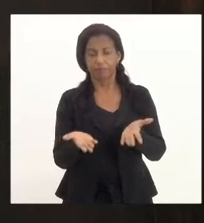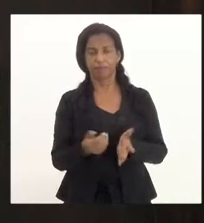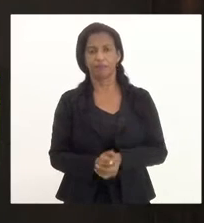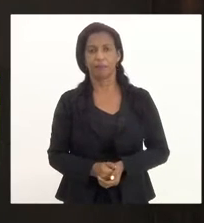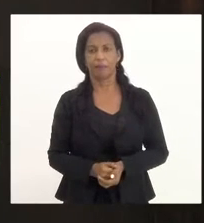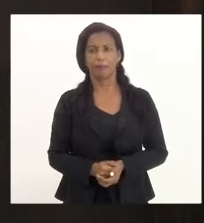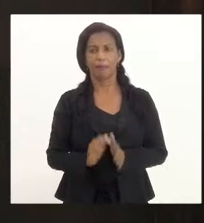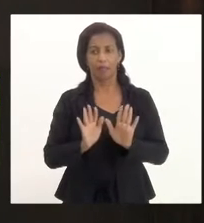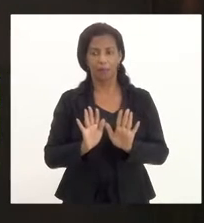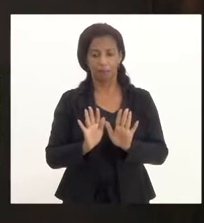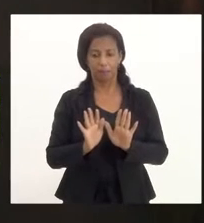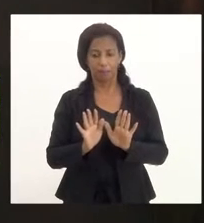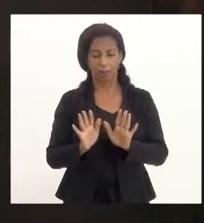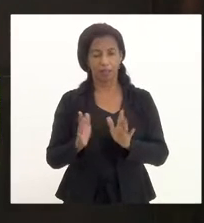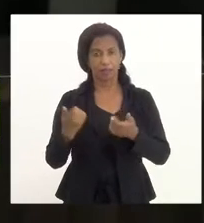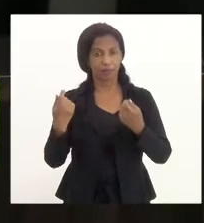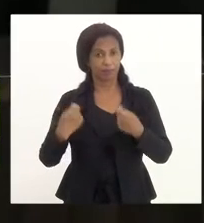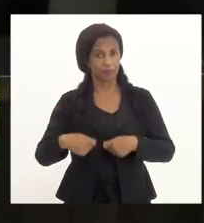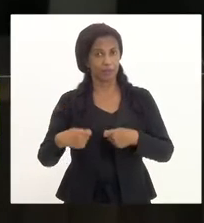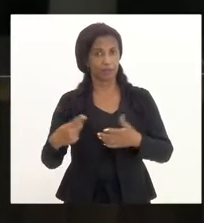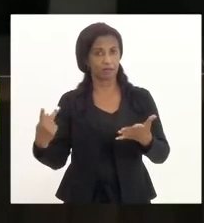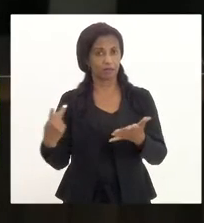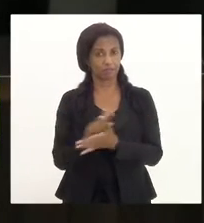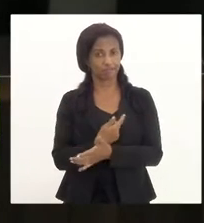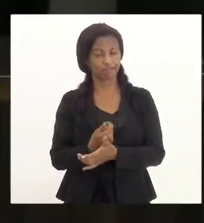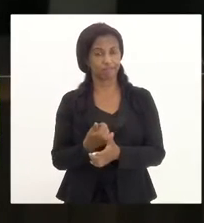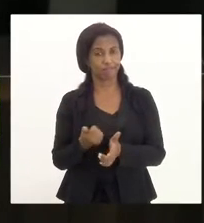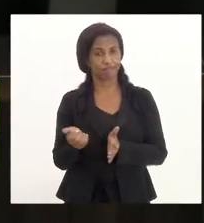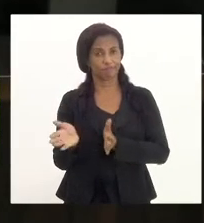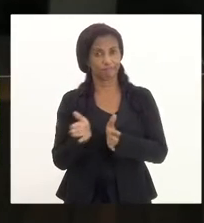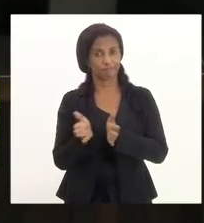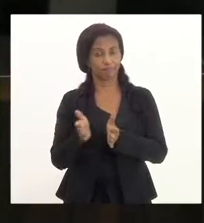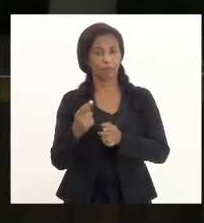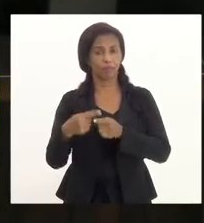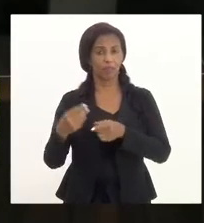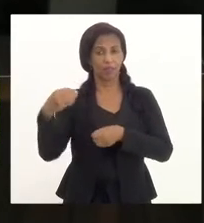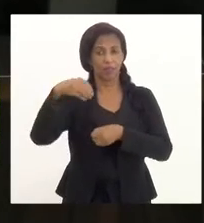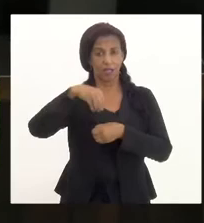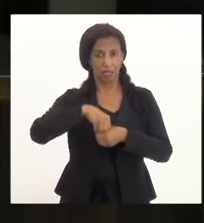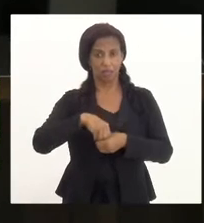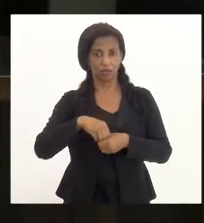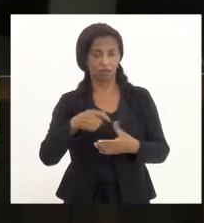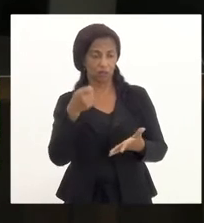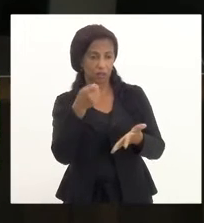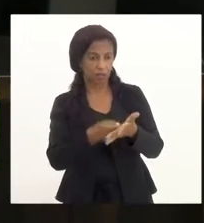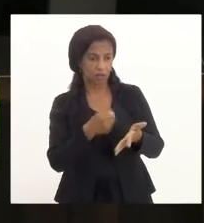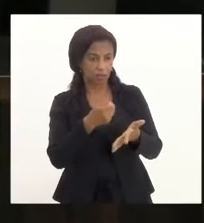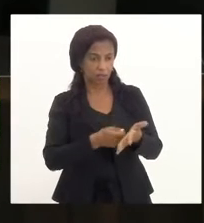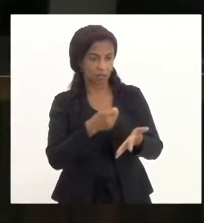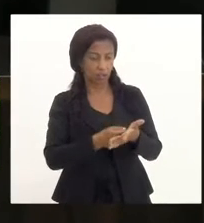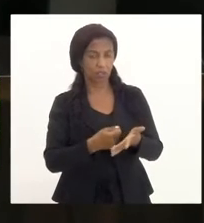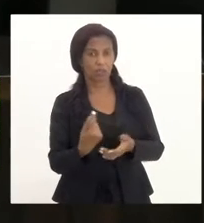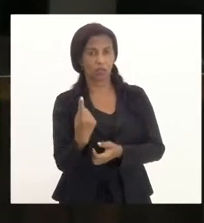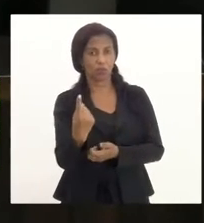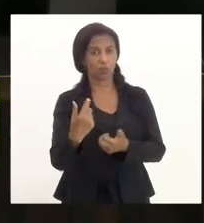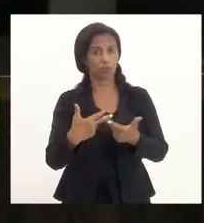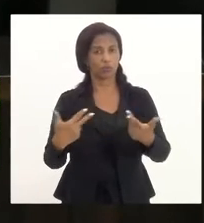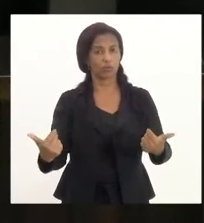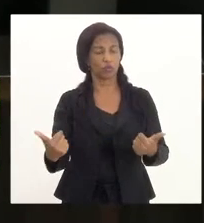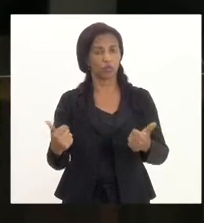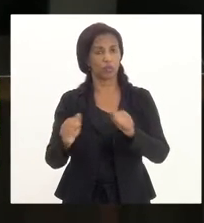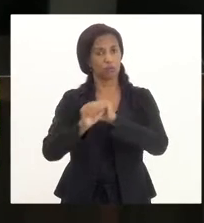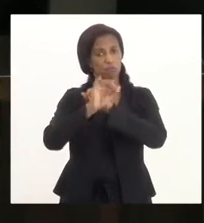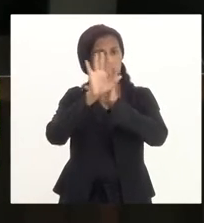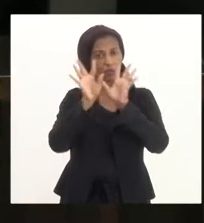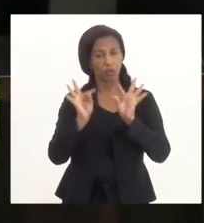mas é sessões terão que ocorrer porque dentro dessas exceções uma das questões